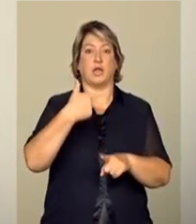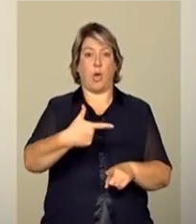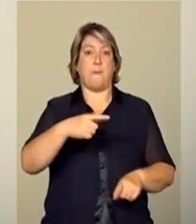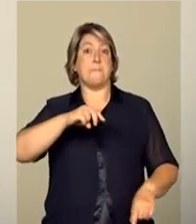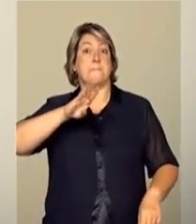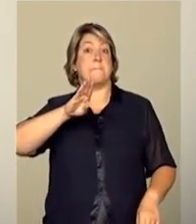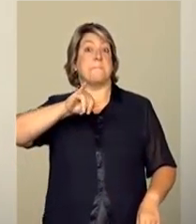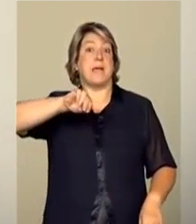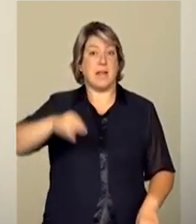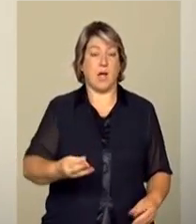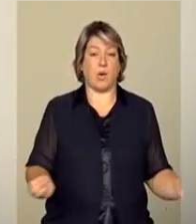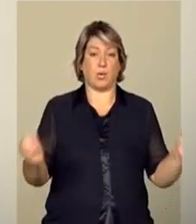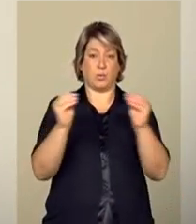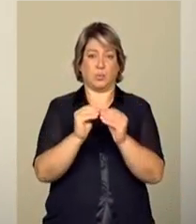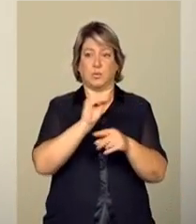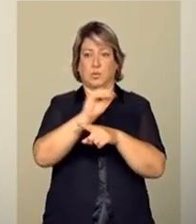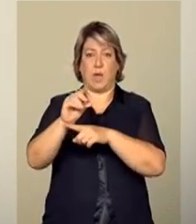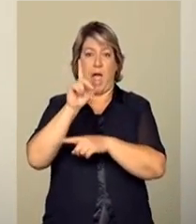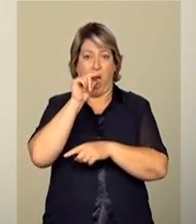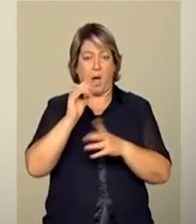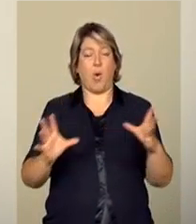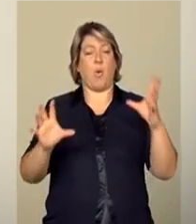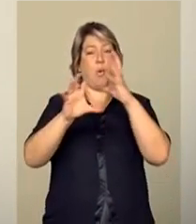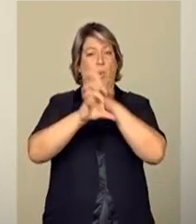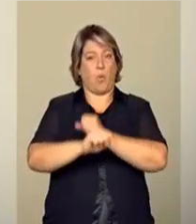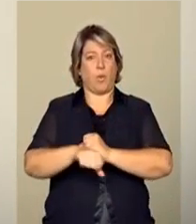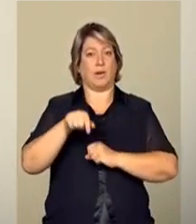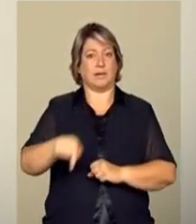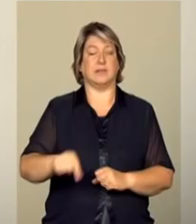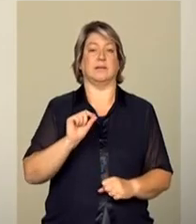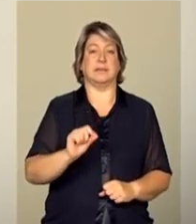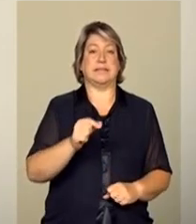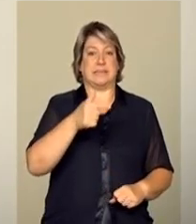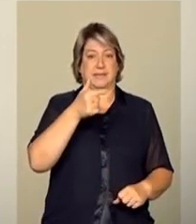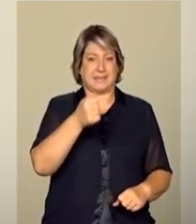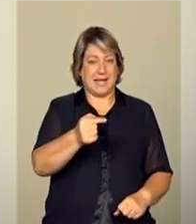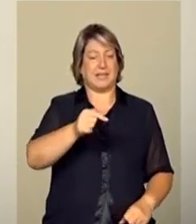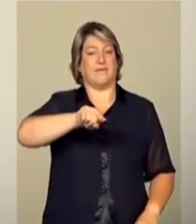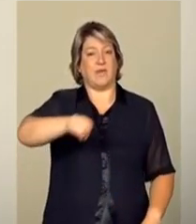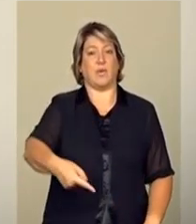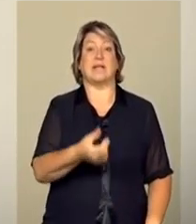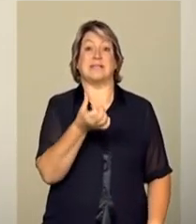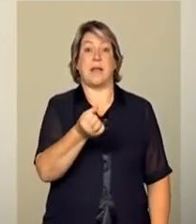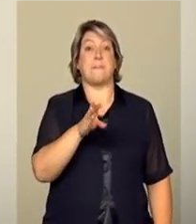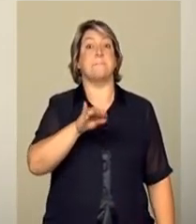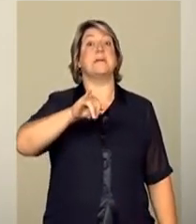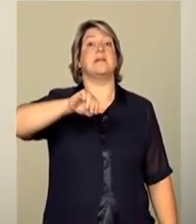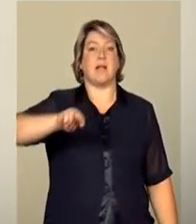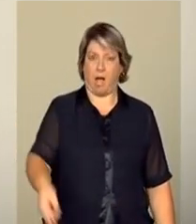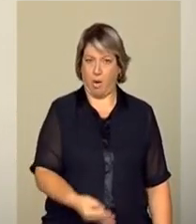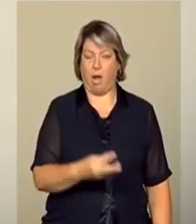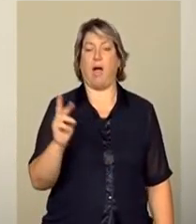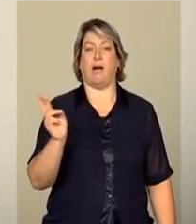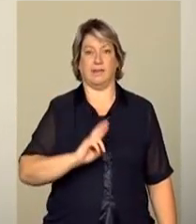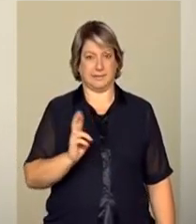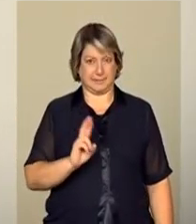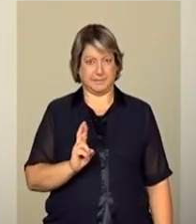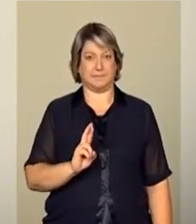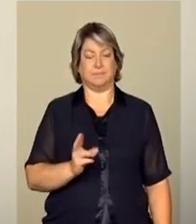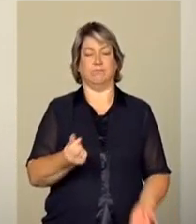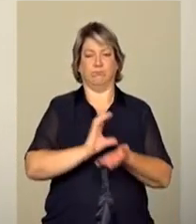água que teriam efeitos permanentes e estruturantes num total portanto de 7,6 bilhões